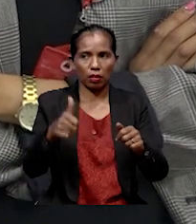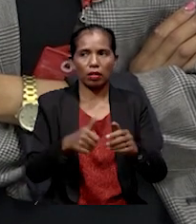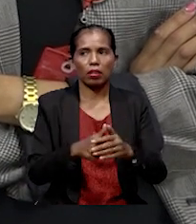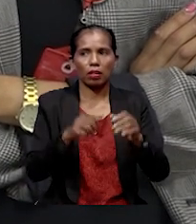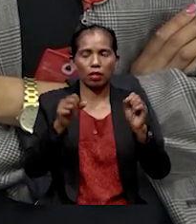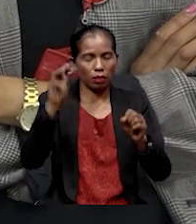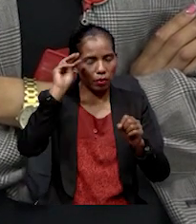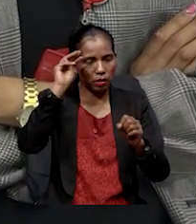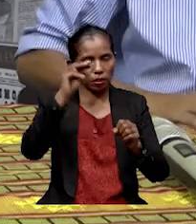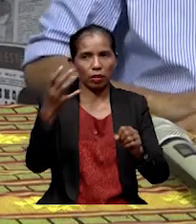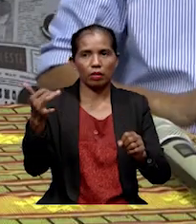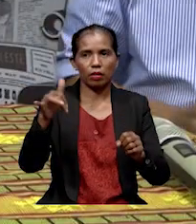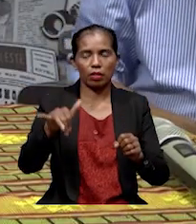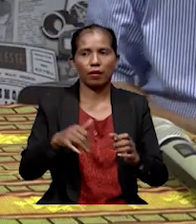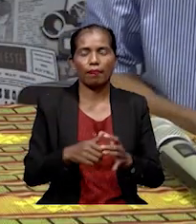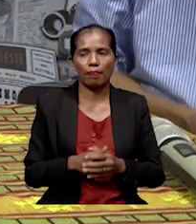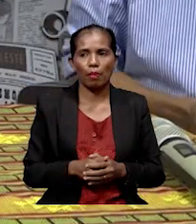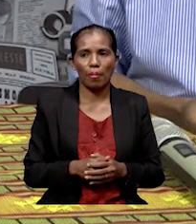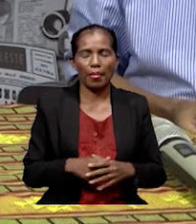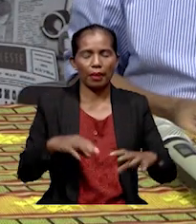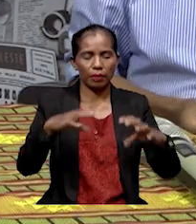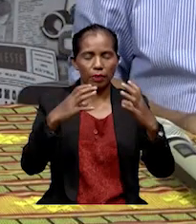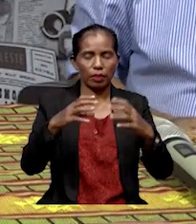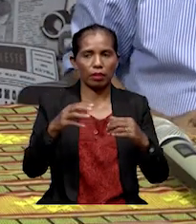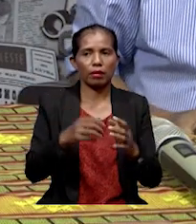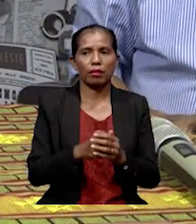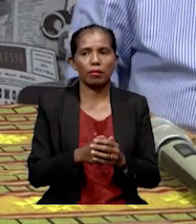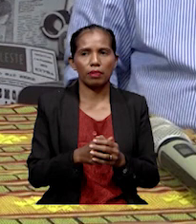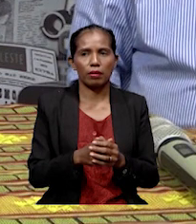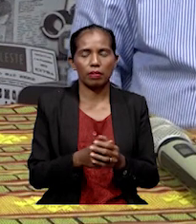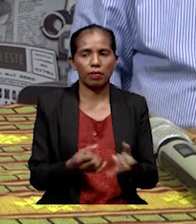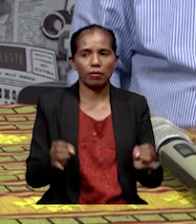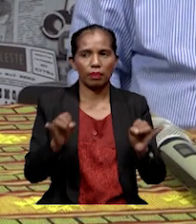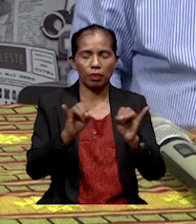a ministério sira. Se Conselho de Imprensa atribui a